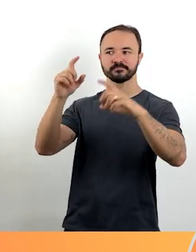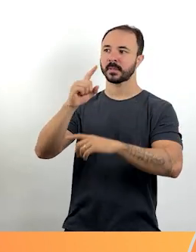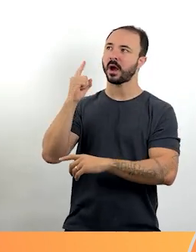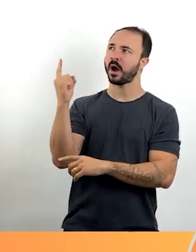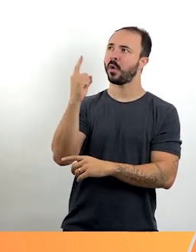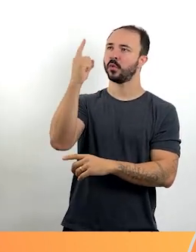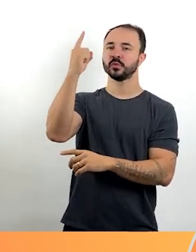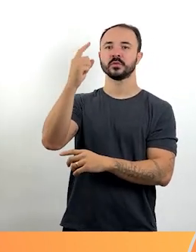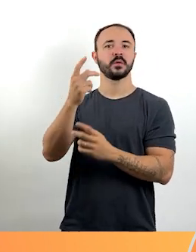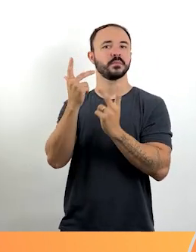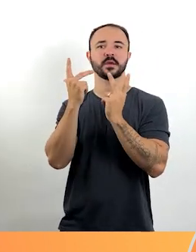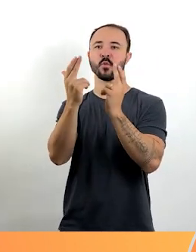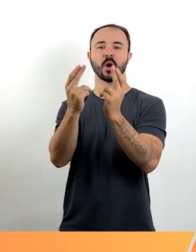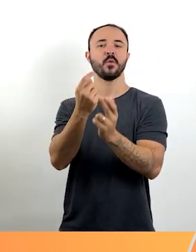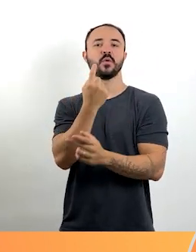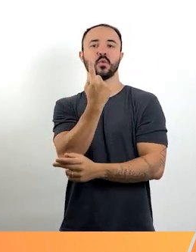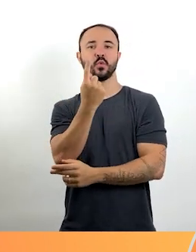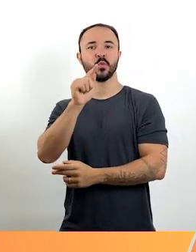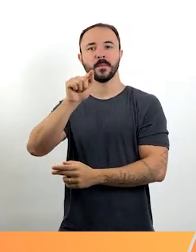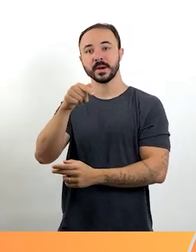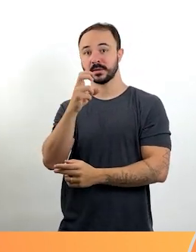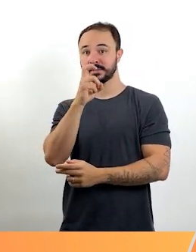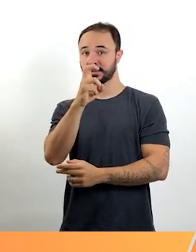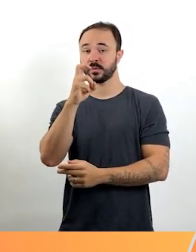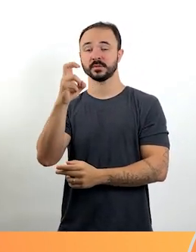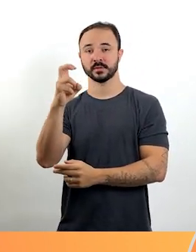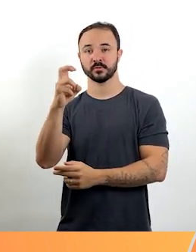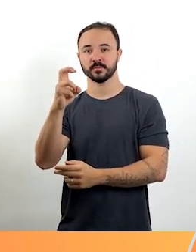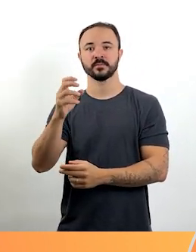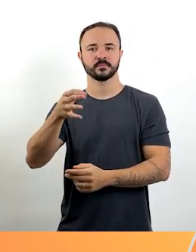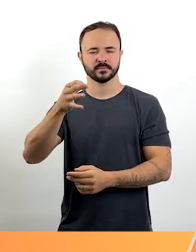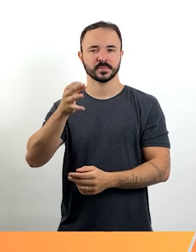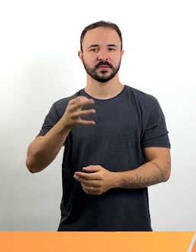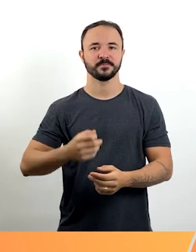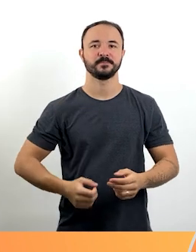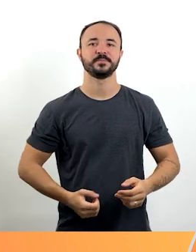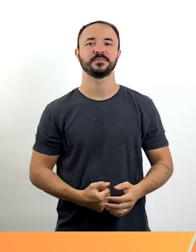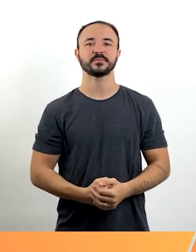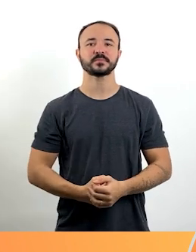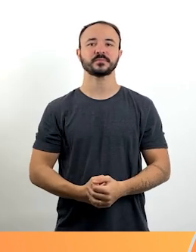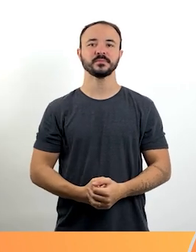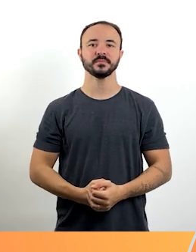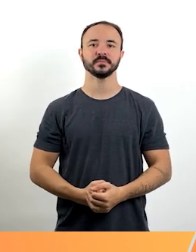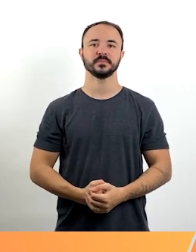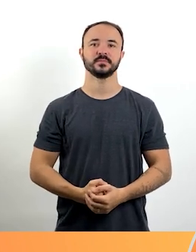ele vai ser a mesma, 1,55 m, certo?